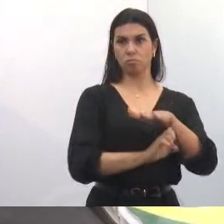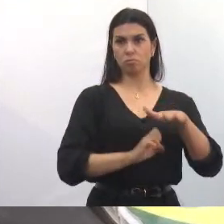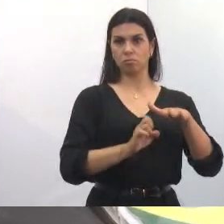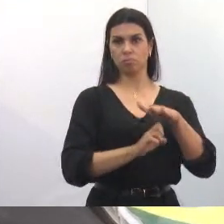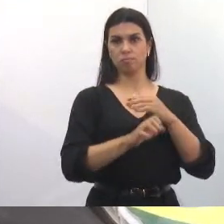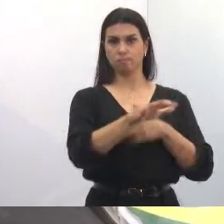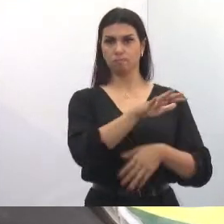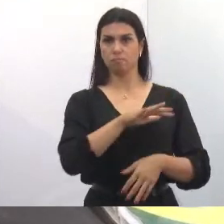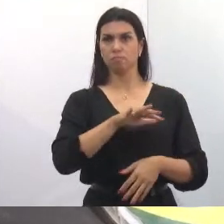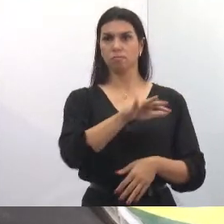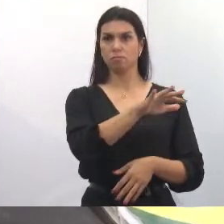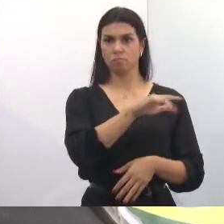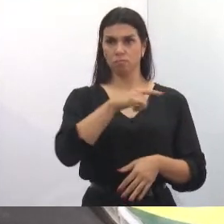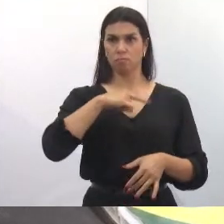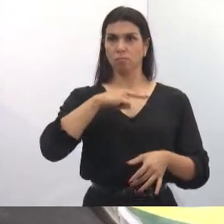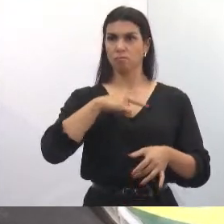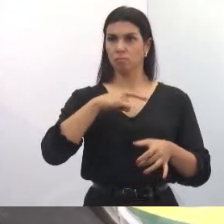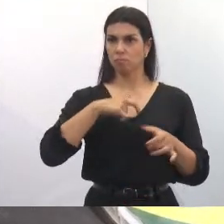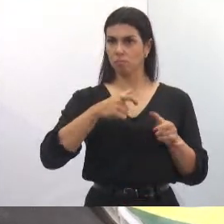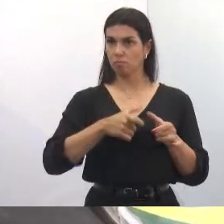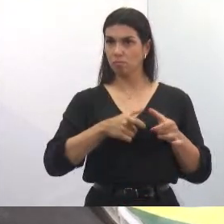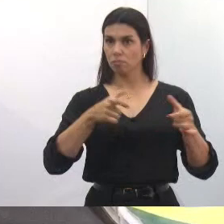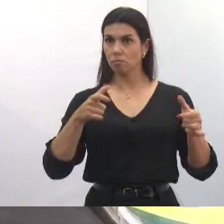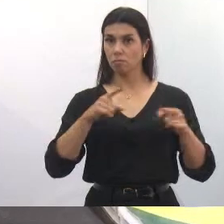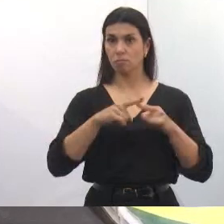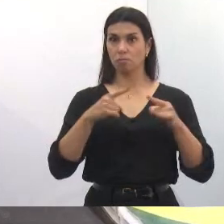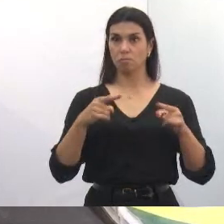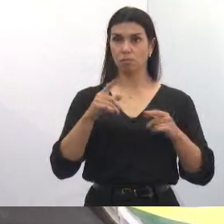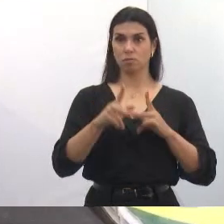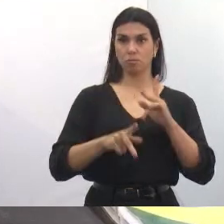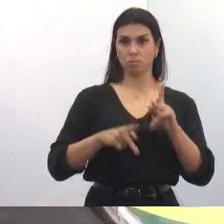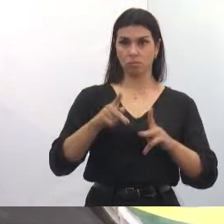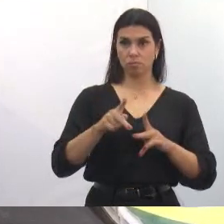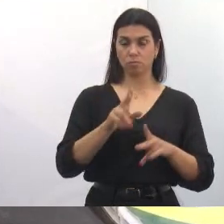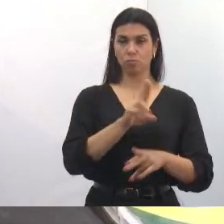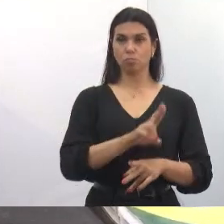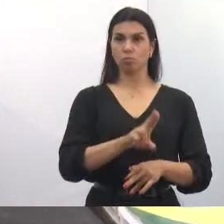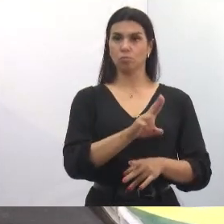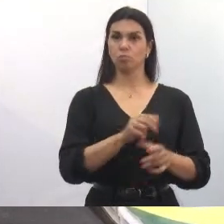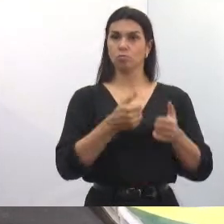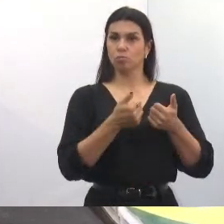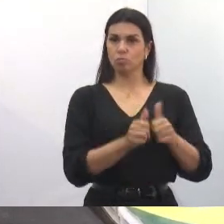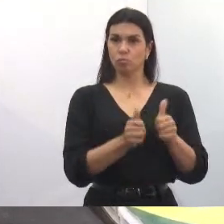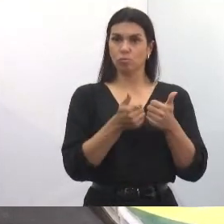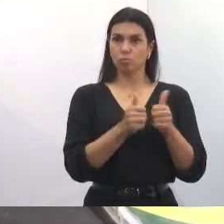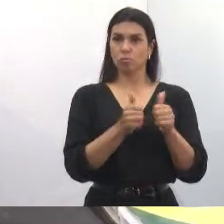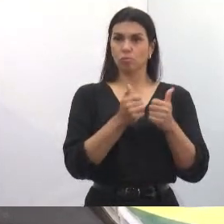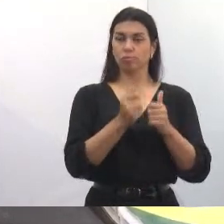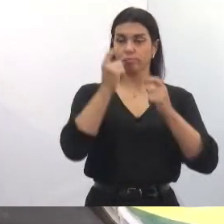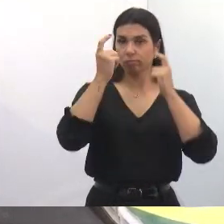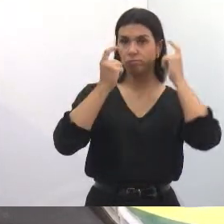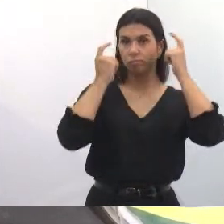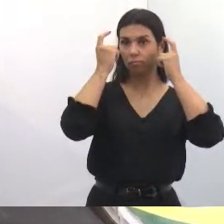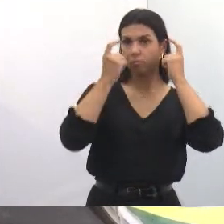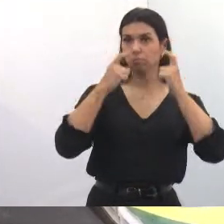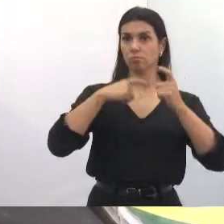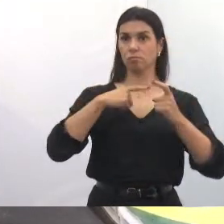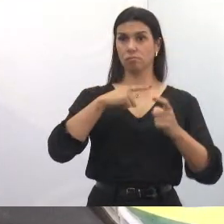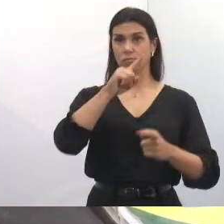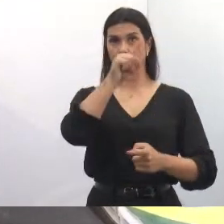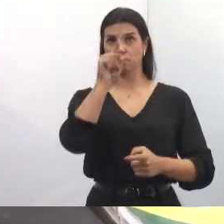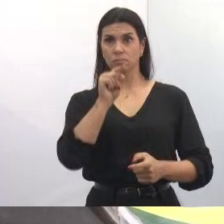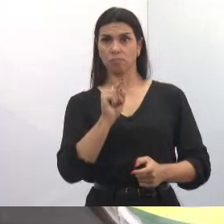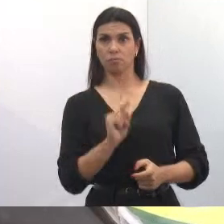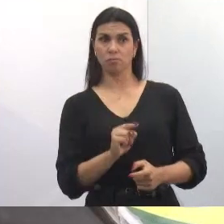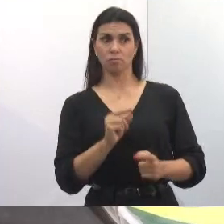conta daquela localidade. Mas a população que utiliza o transporte público coletivo está preocupada. Será que aquele ponto vai deixar